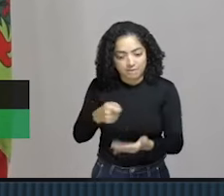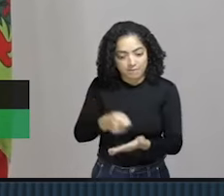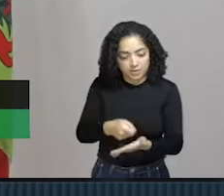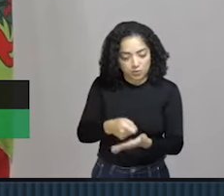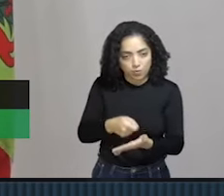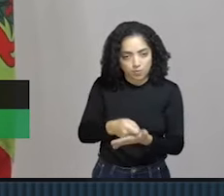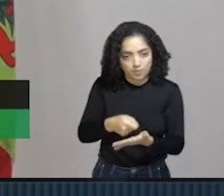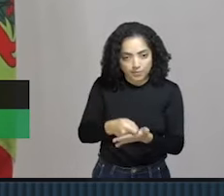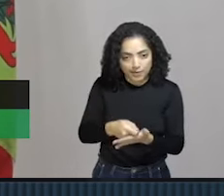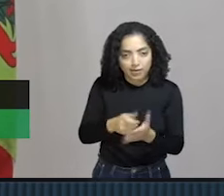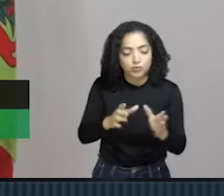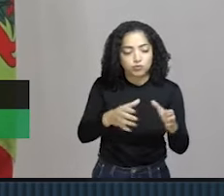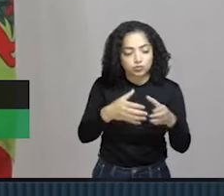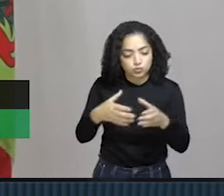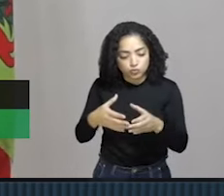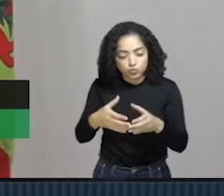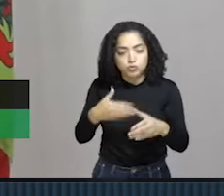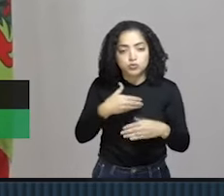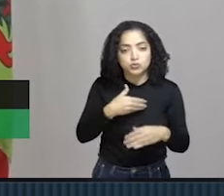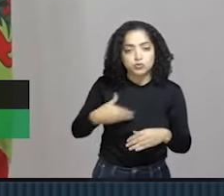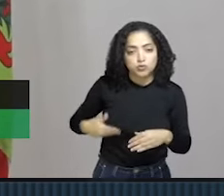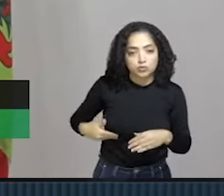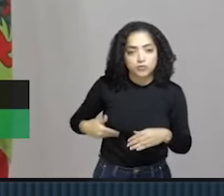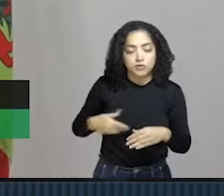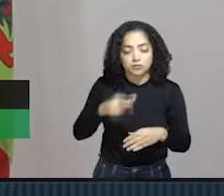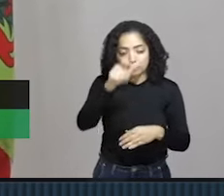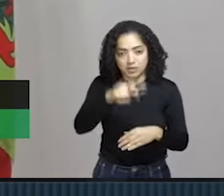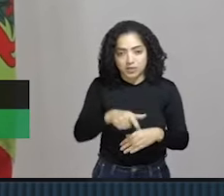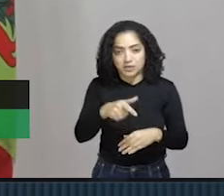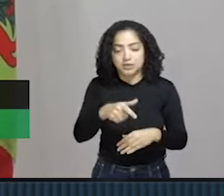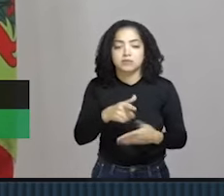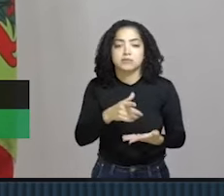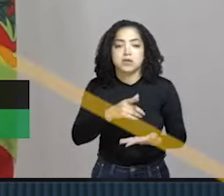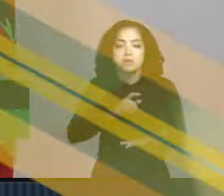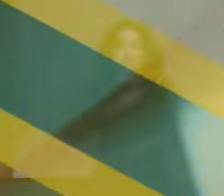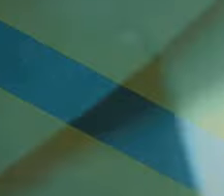dos órgãos competentes para que esse monstro vá para a cadeia. Esse é o lugar dele.